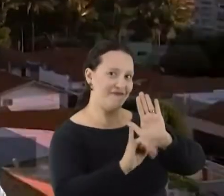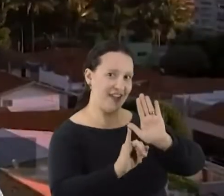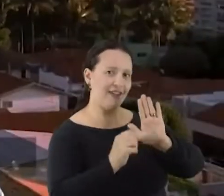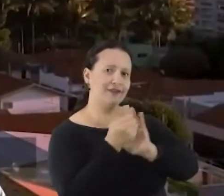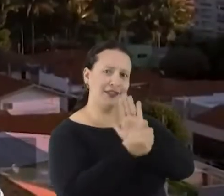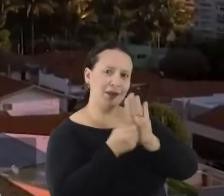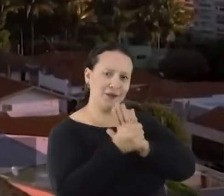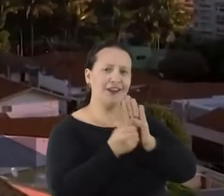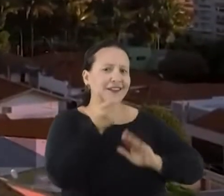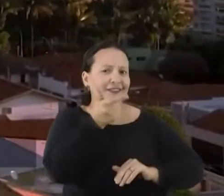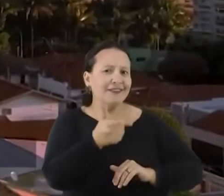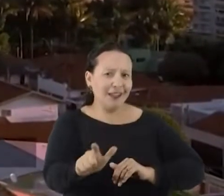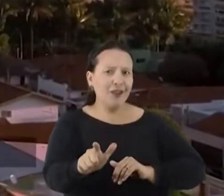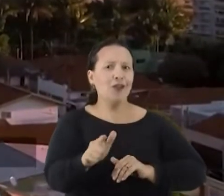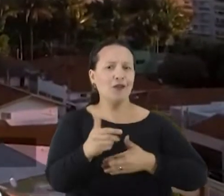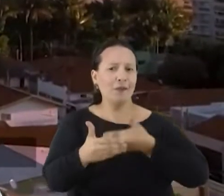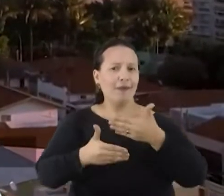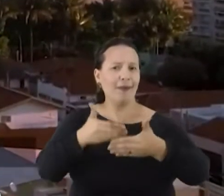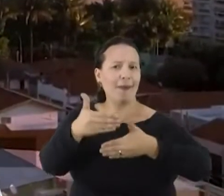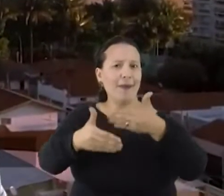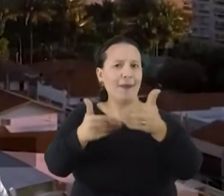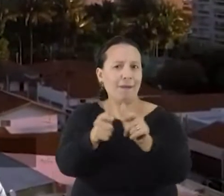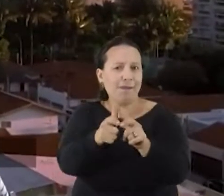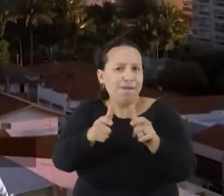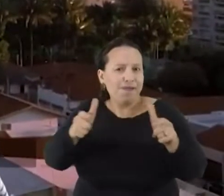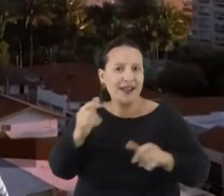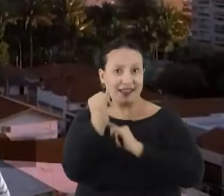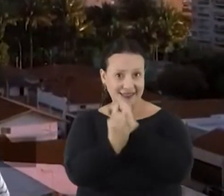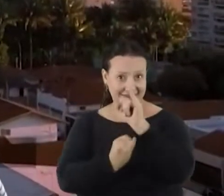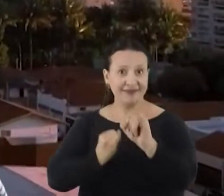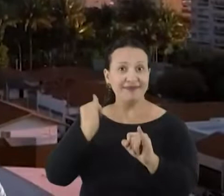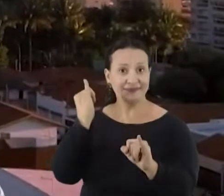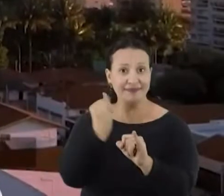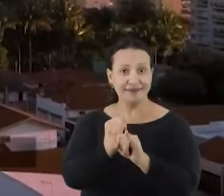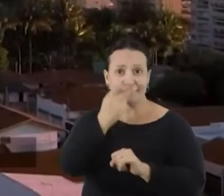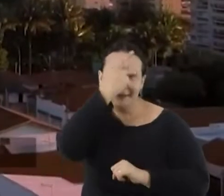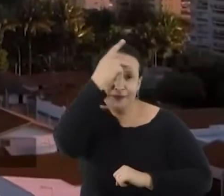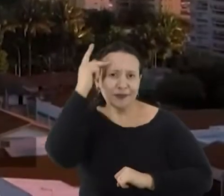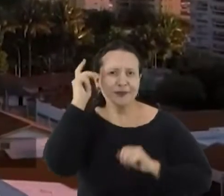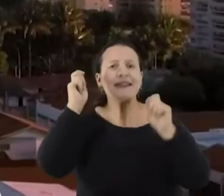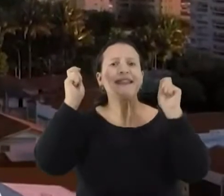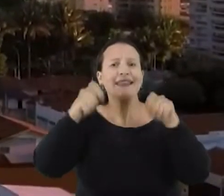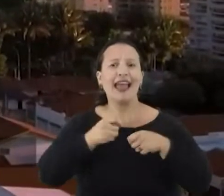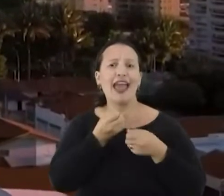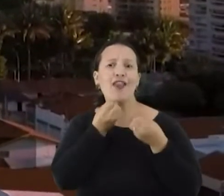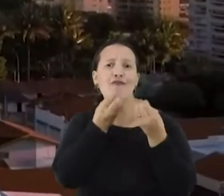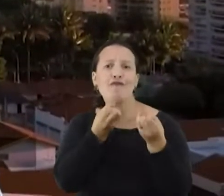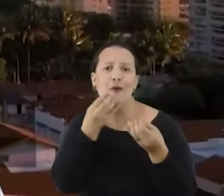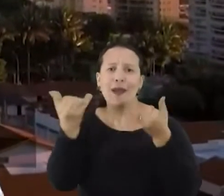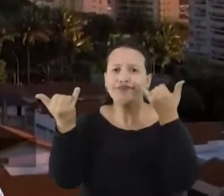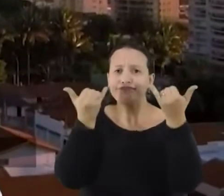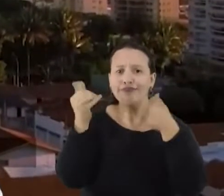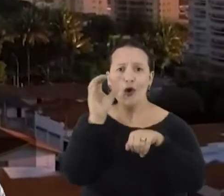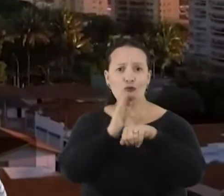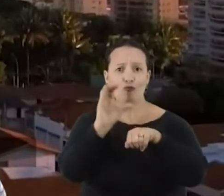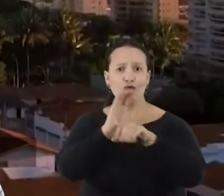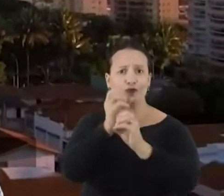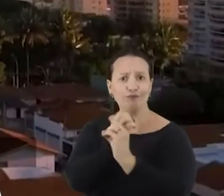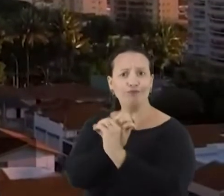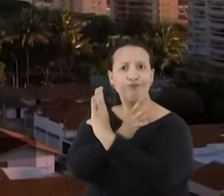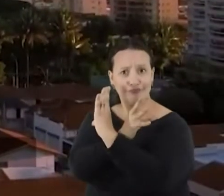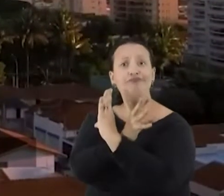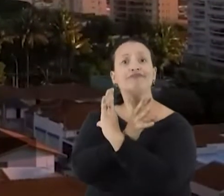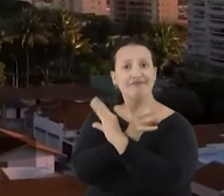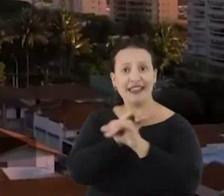internet. Isso é colocar Araraquara novamente no caminho do desenvolvimento. Pois com a internet, as pessoas poderão buscar informações,